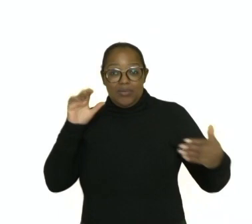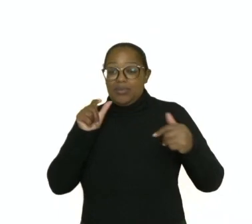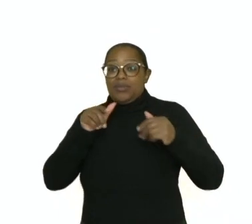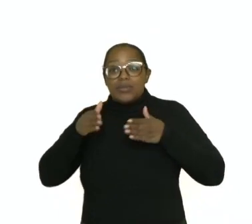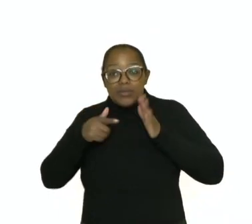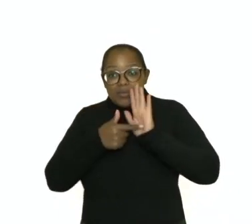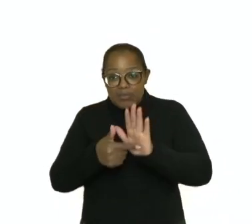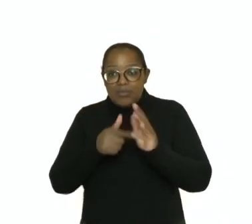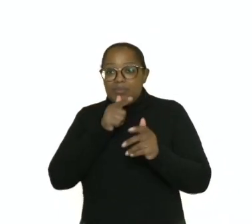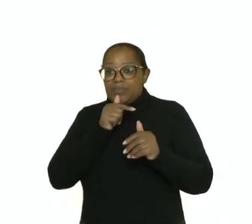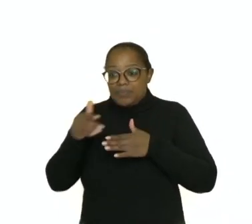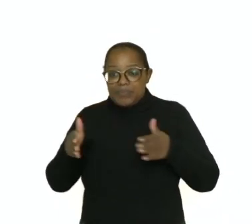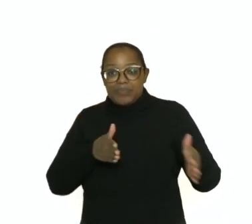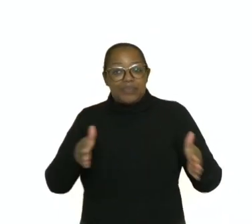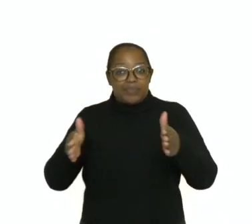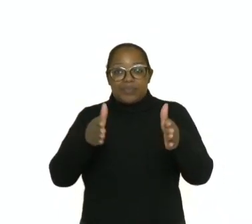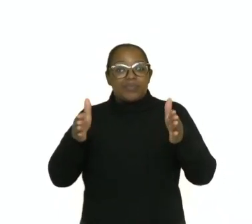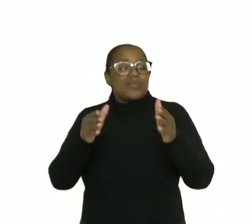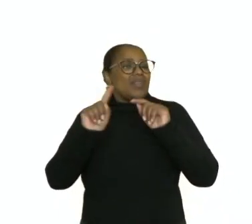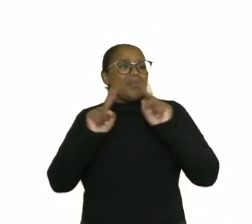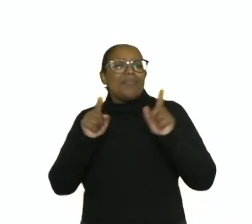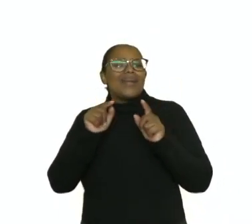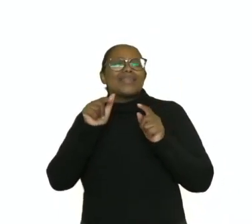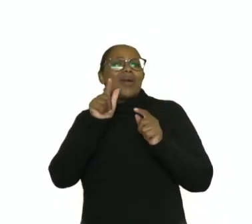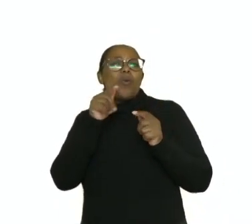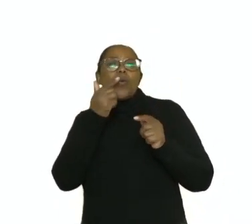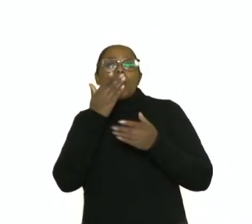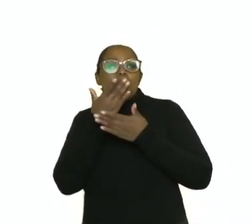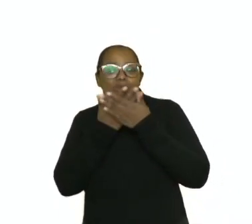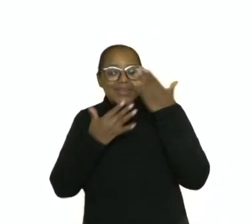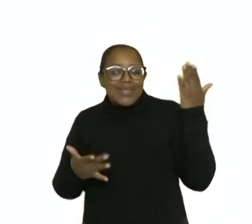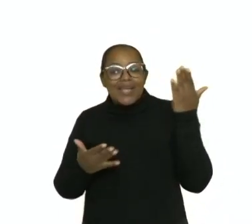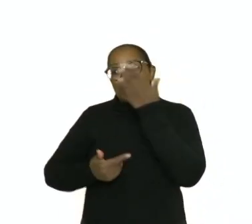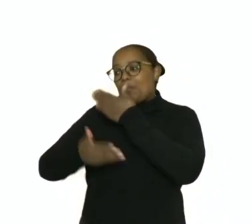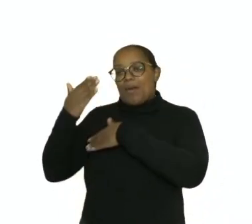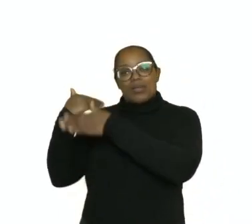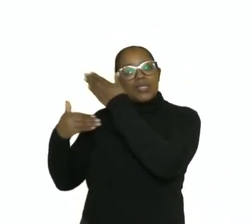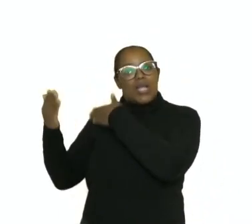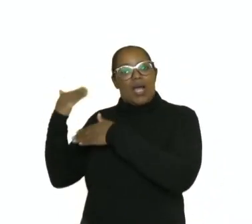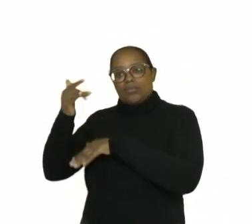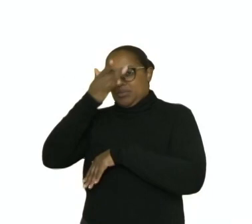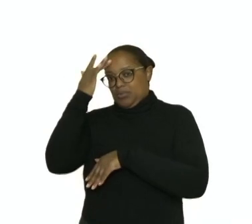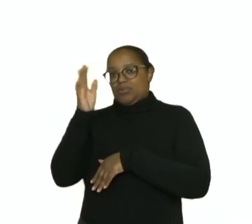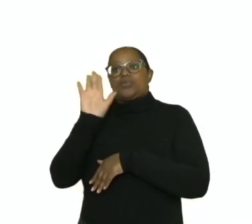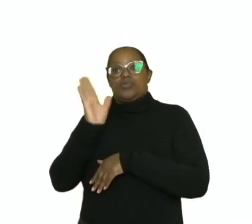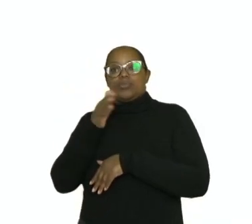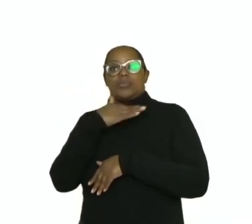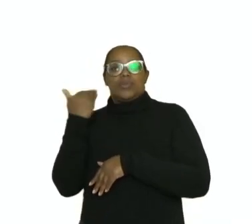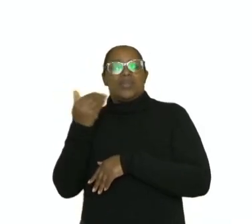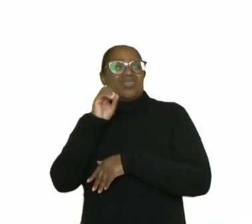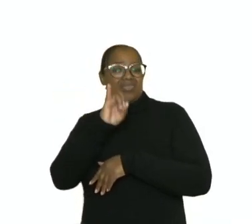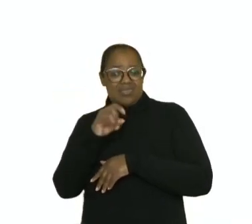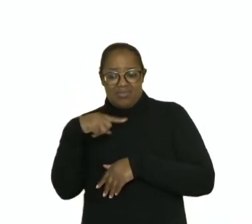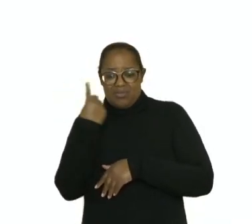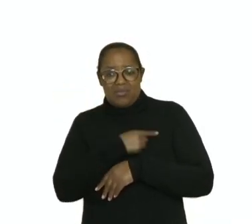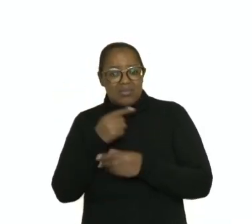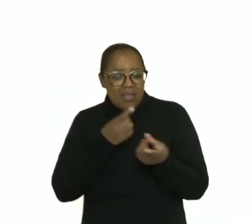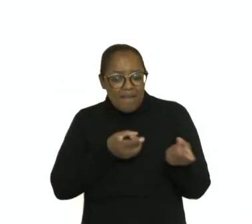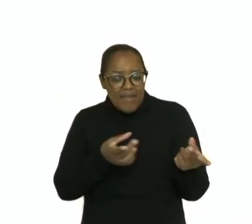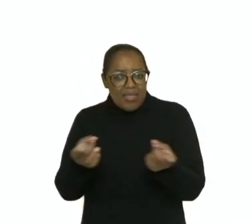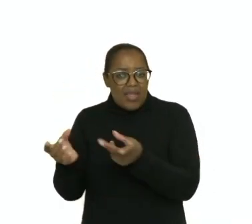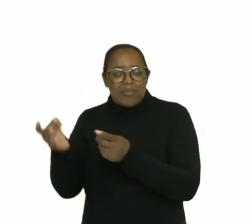rios não é apenas águas, mas o sangue dos nossos antepassados. Se lhe vendermos a terra, vocês devem lembrar de que